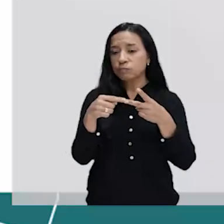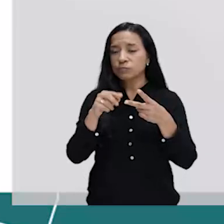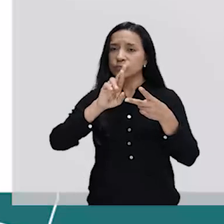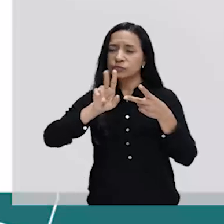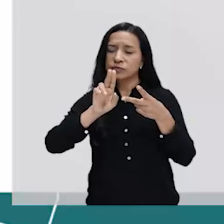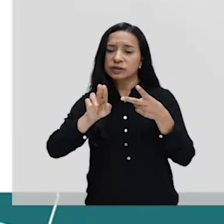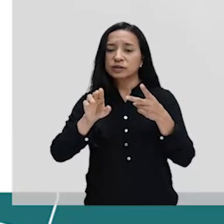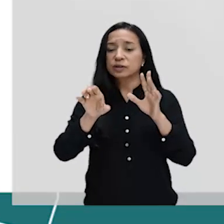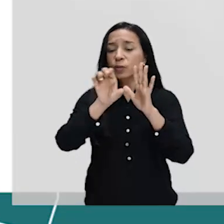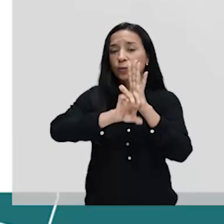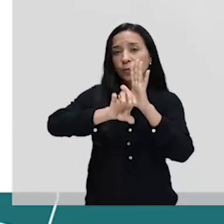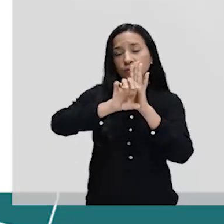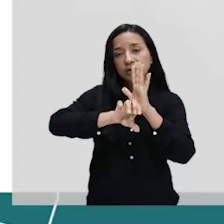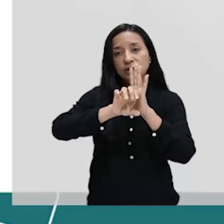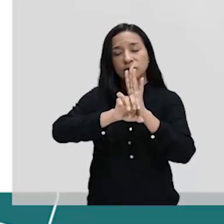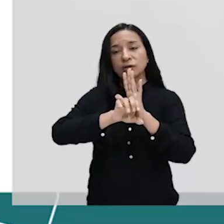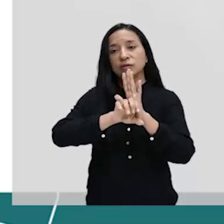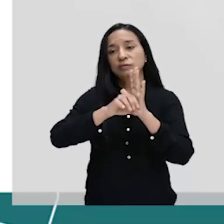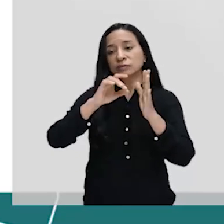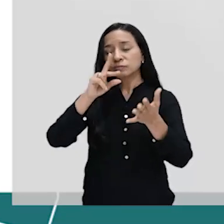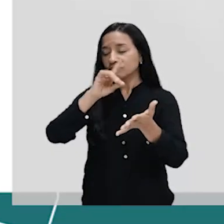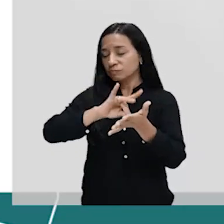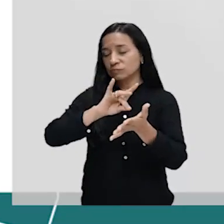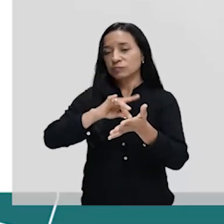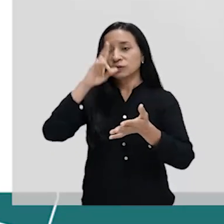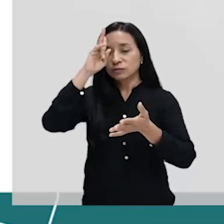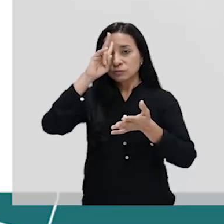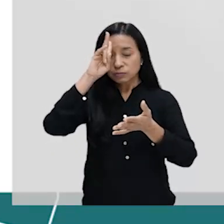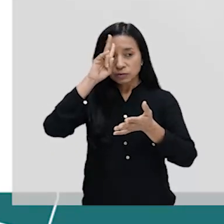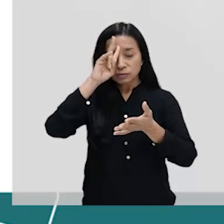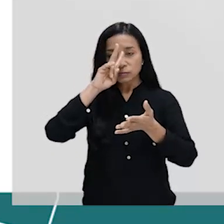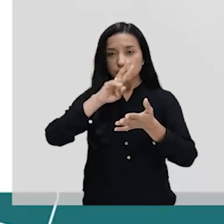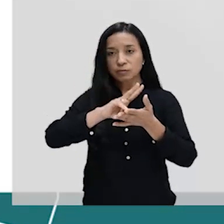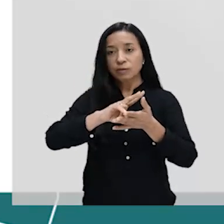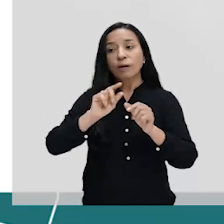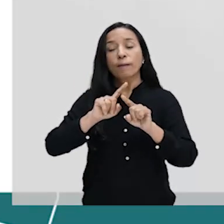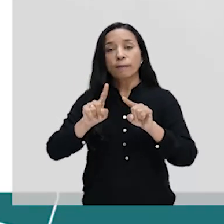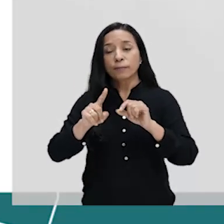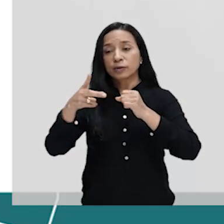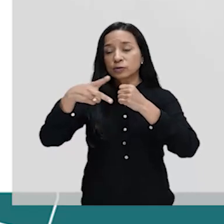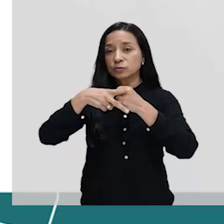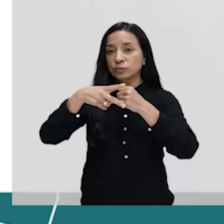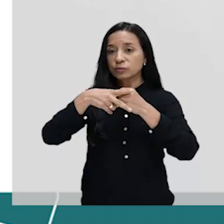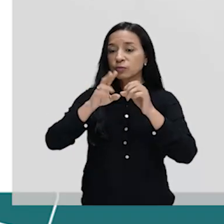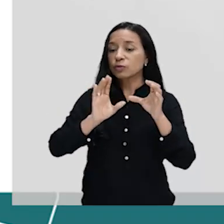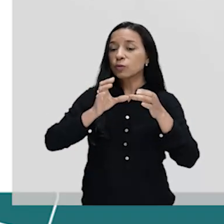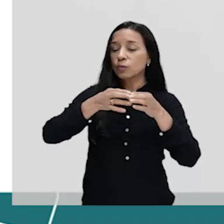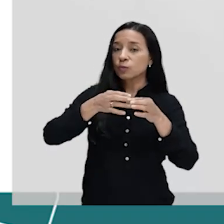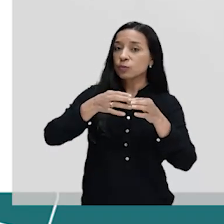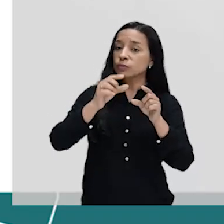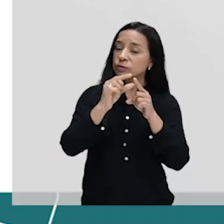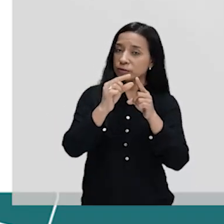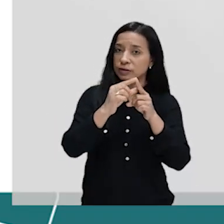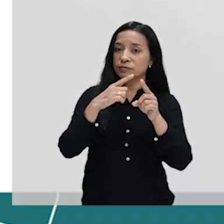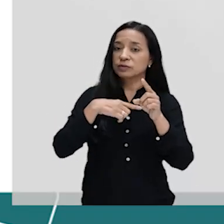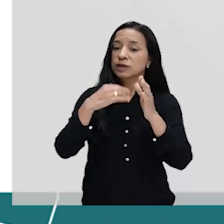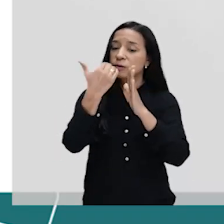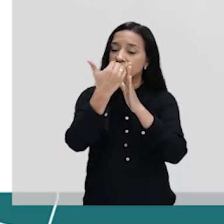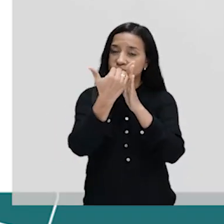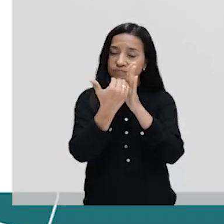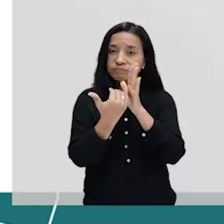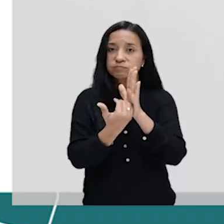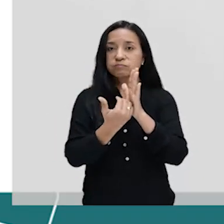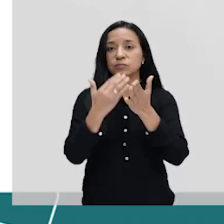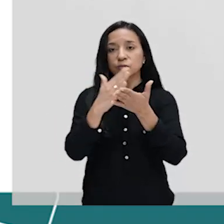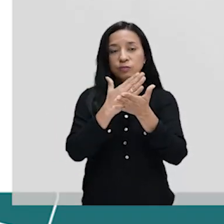com o conceito, vocês certamente lembram desses conceitos, né? Mas o pronome é uma das classes que mais tem classificações, então algumas